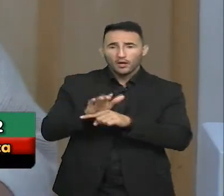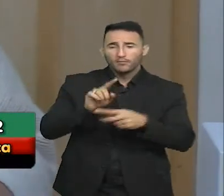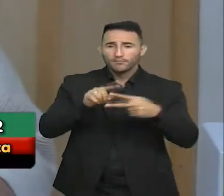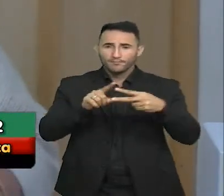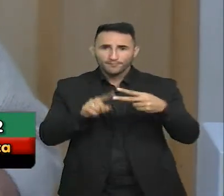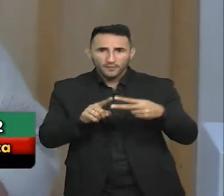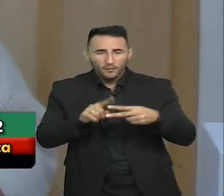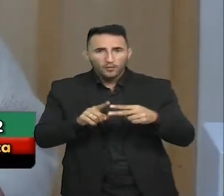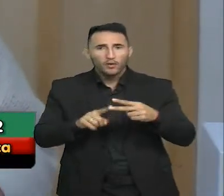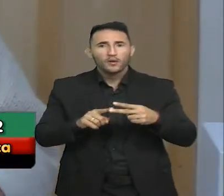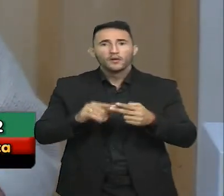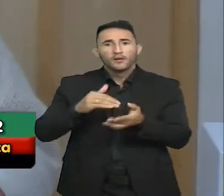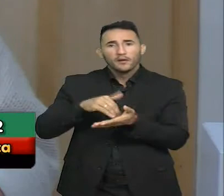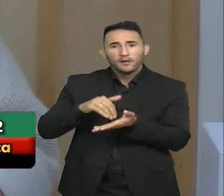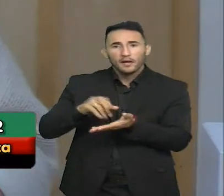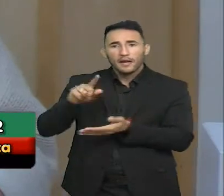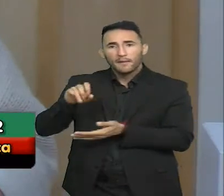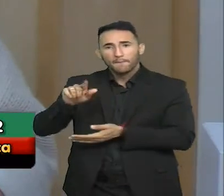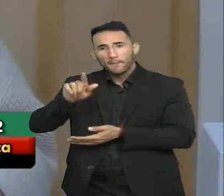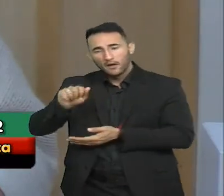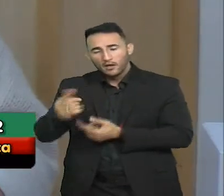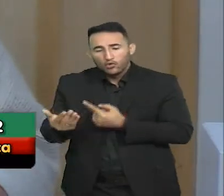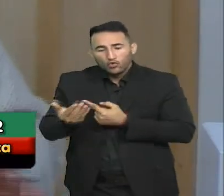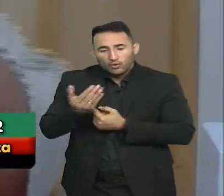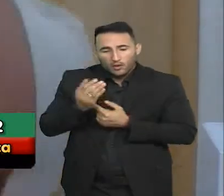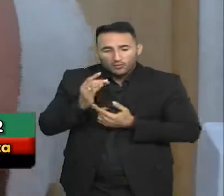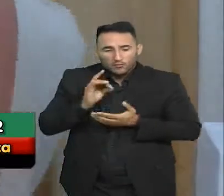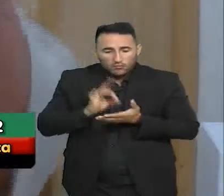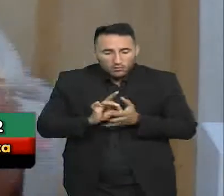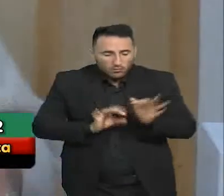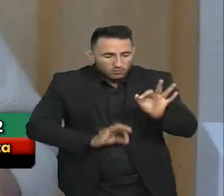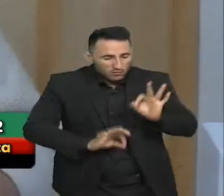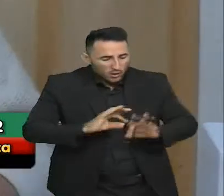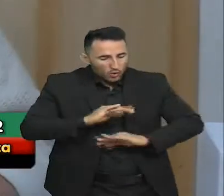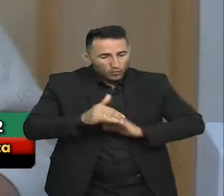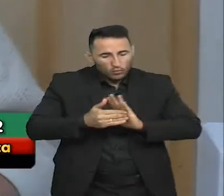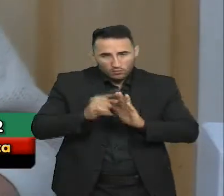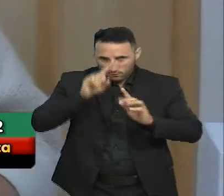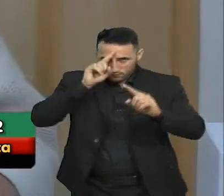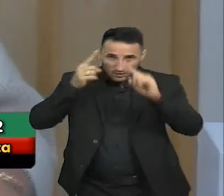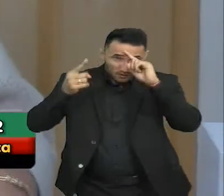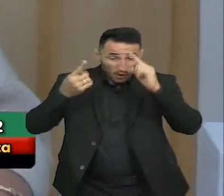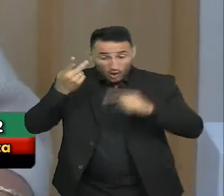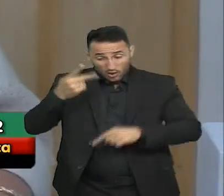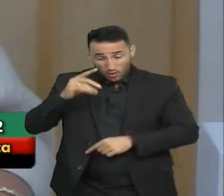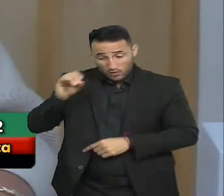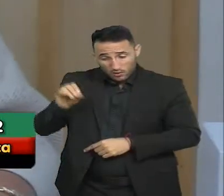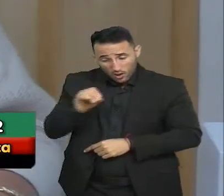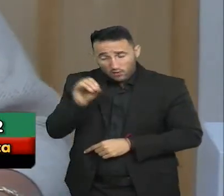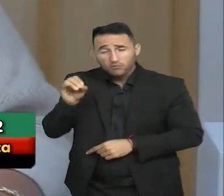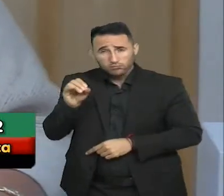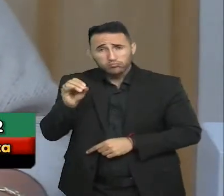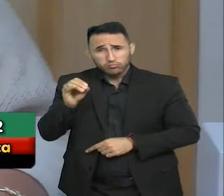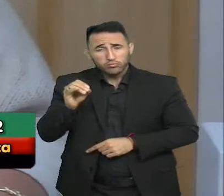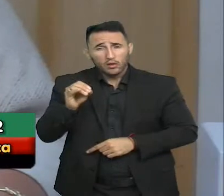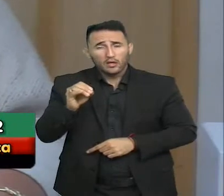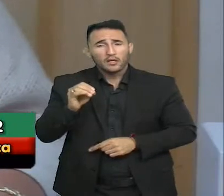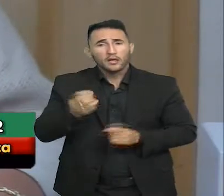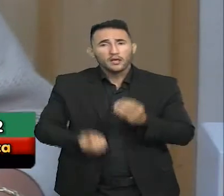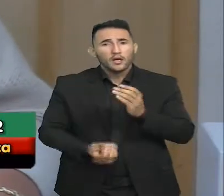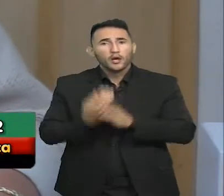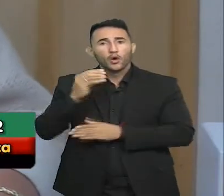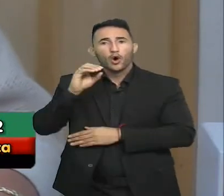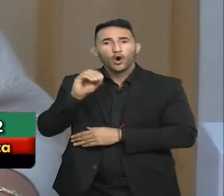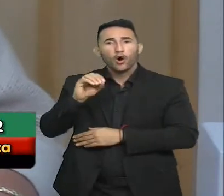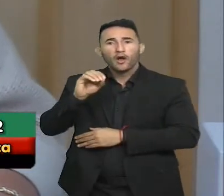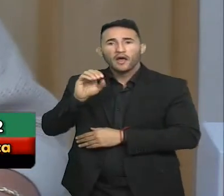A secretária Amanda França tem ajudado muito a organizar todas essas ideias. Osasco está pactuando o SOS Racismo,